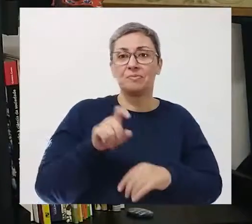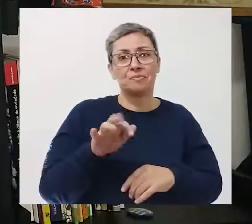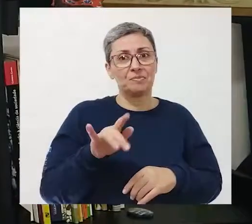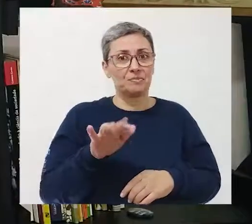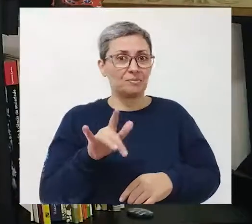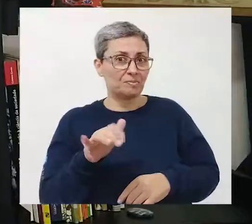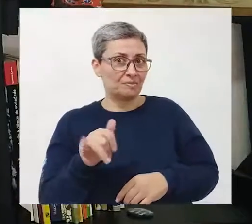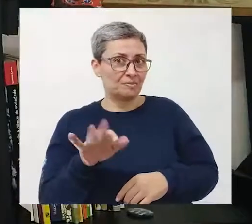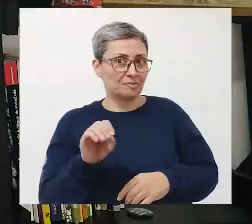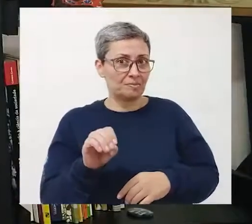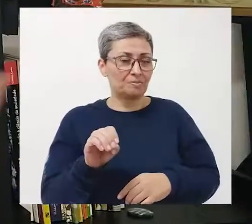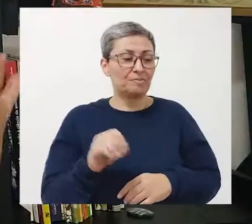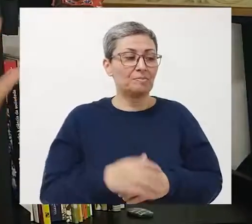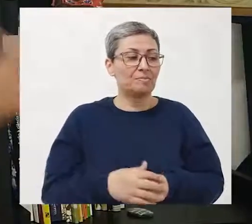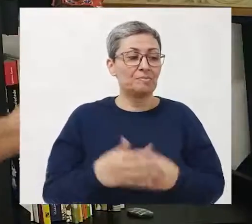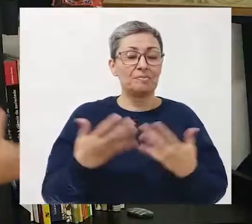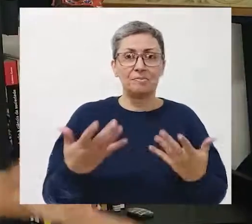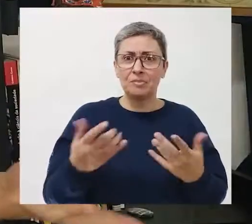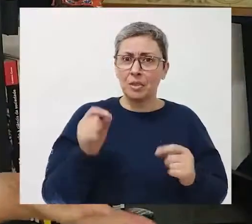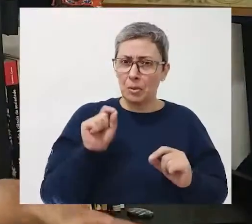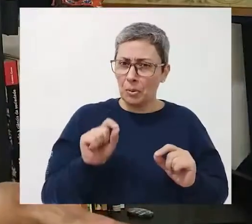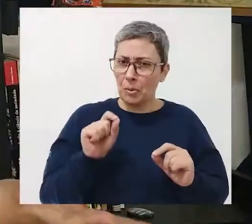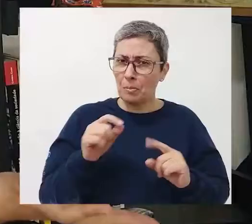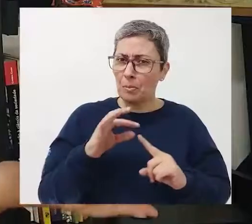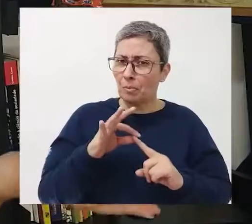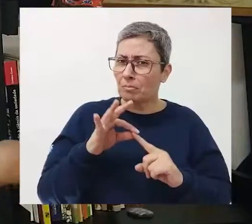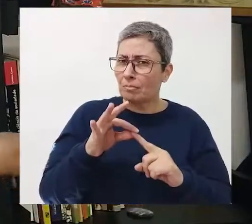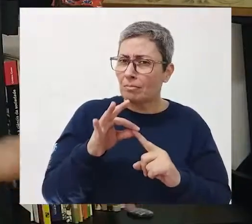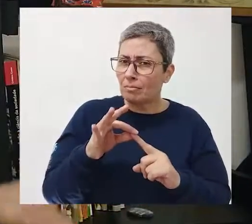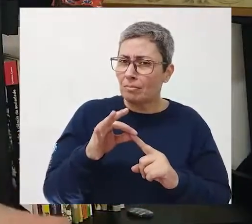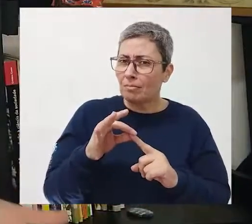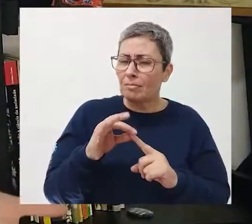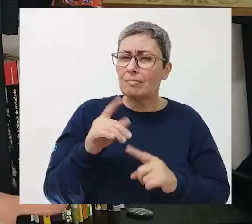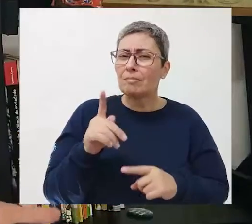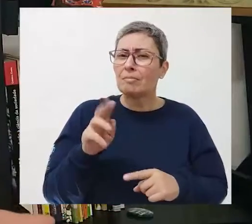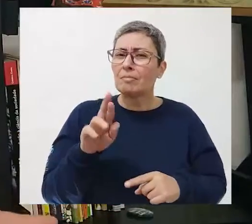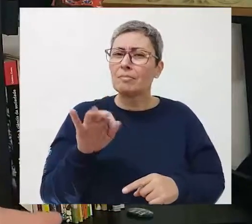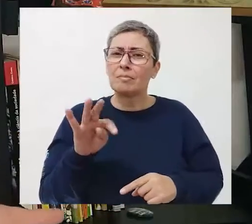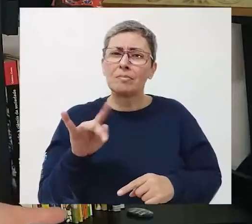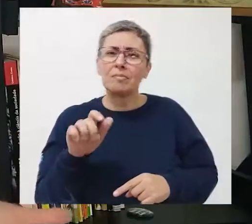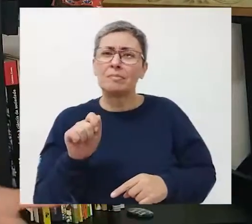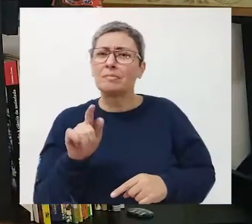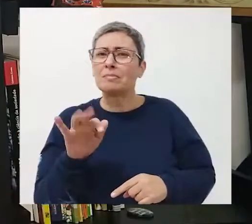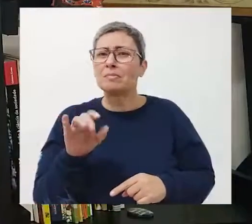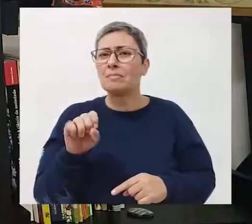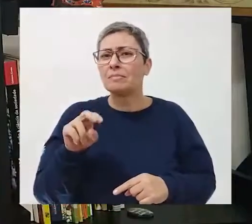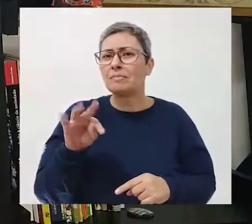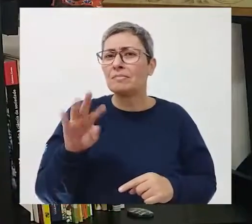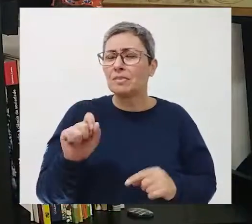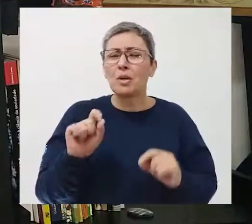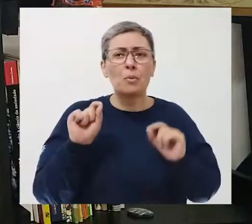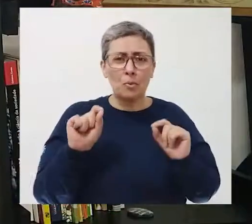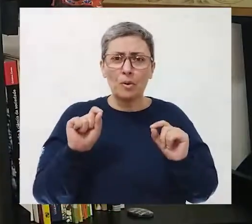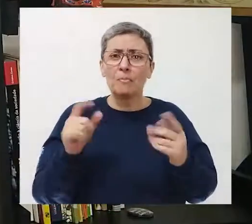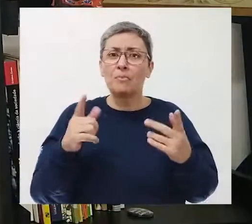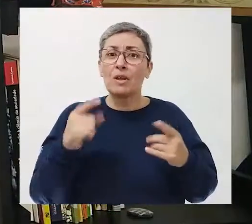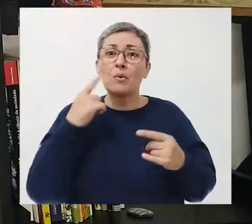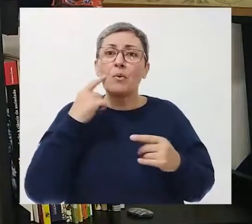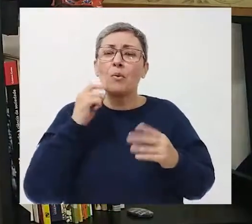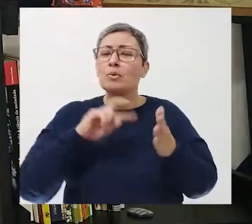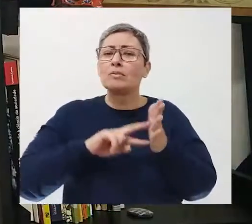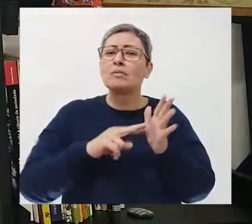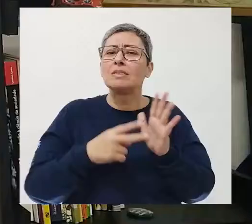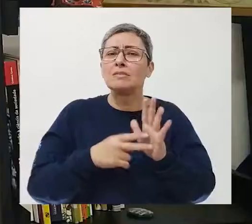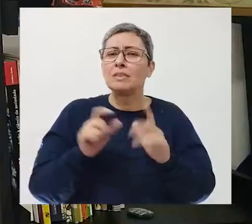xilogravura. O quê? Protagonista? O que será que é protagonista? É isso mesmo, a gente vai ver o que é